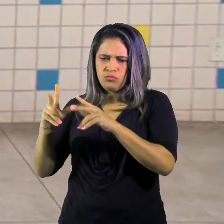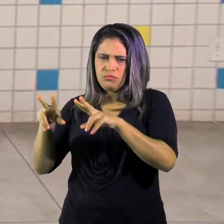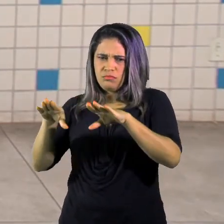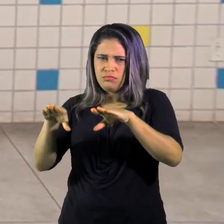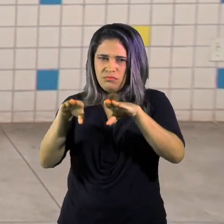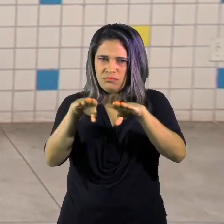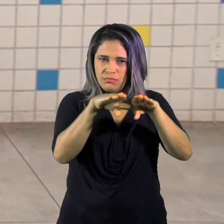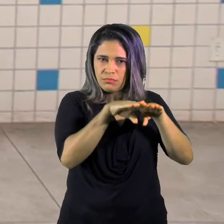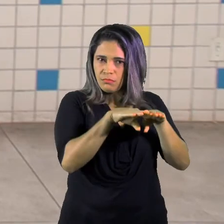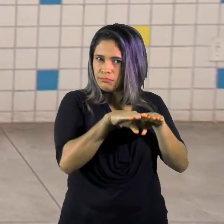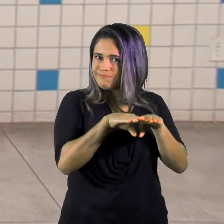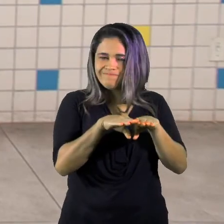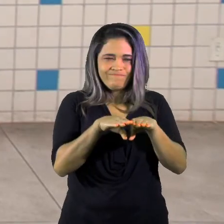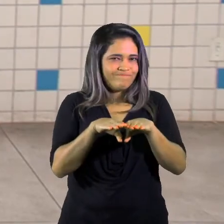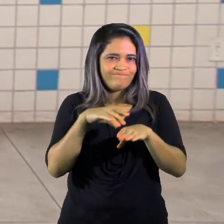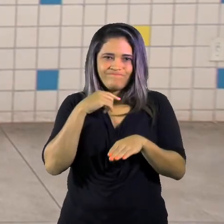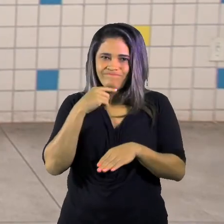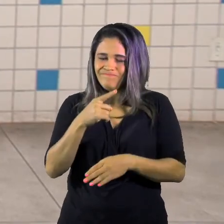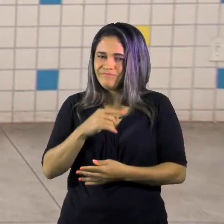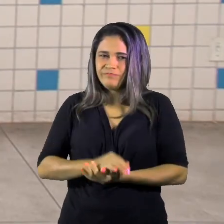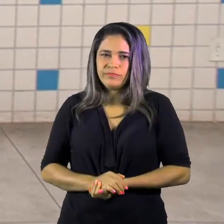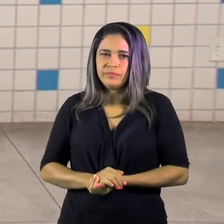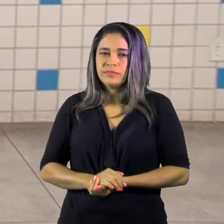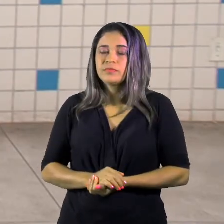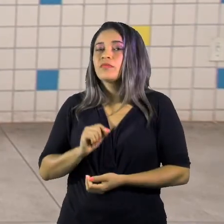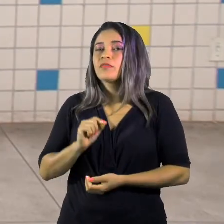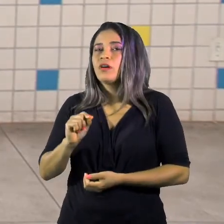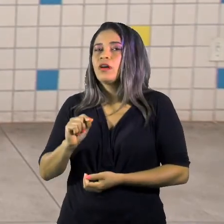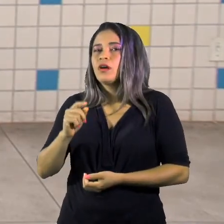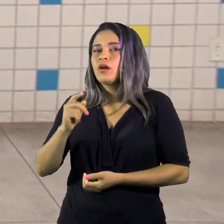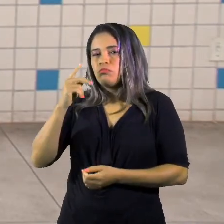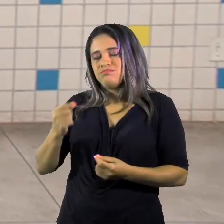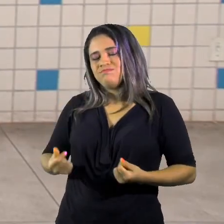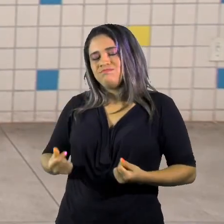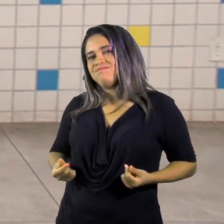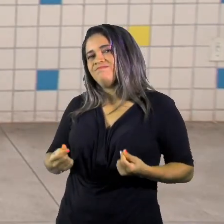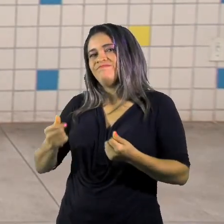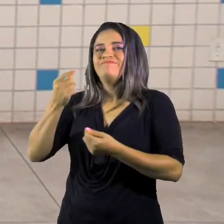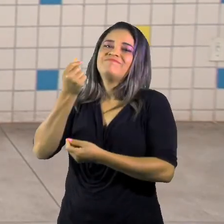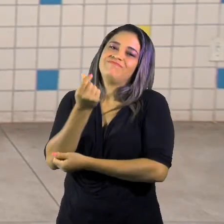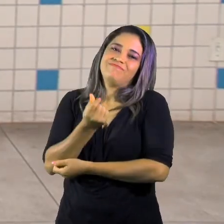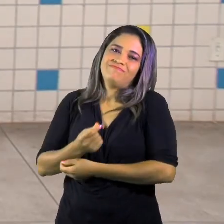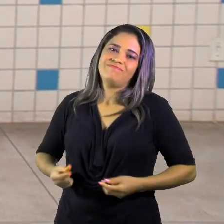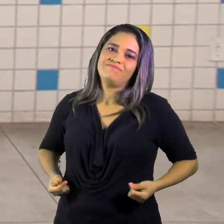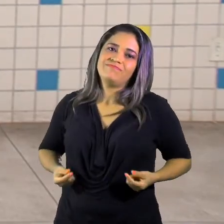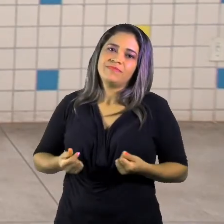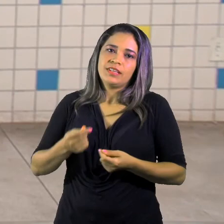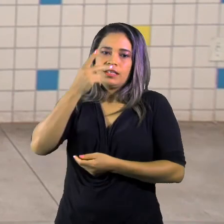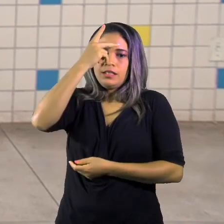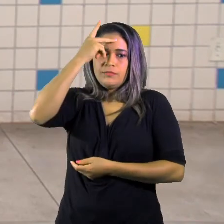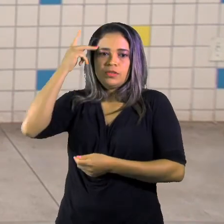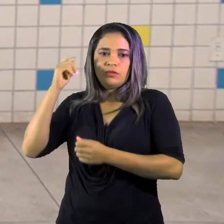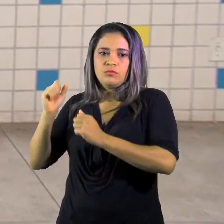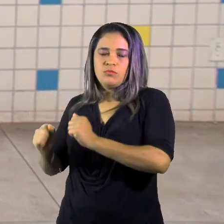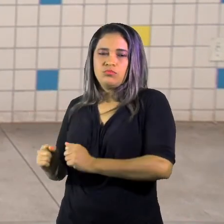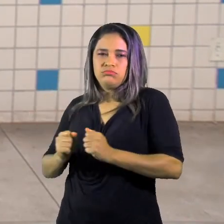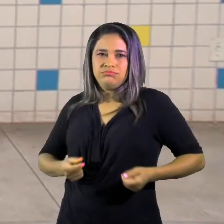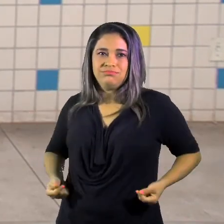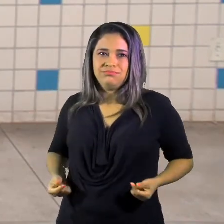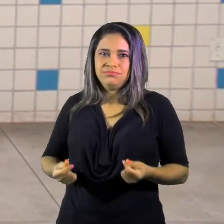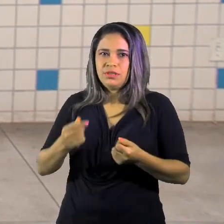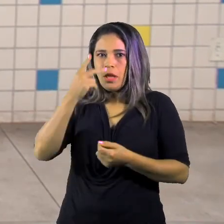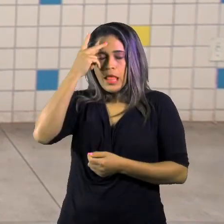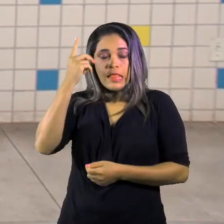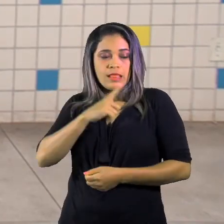E a causa disso é o quê? É o poder aquisitivo das pessoas. Então, o que é que a gente observa? Tem pessoas que